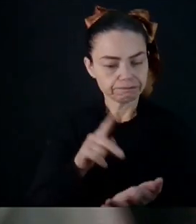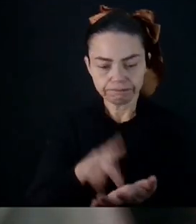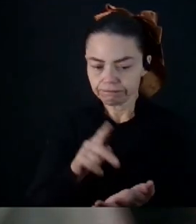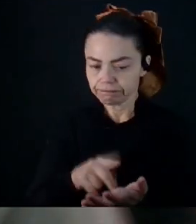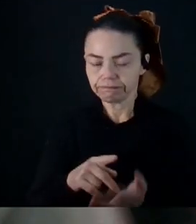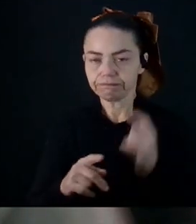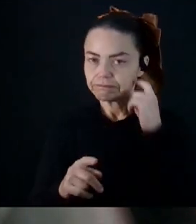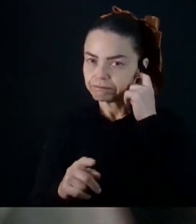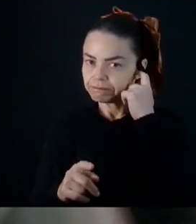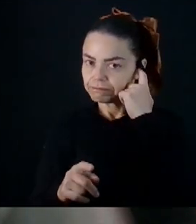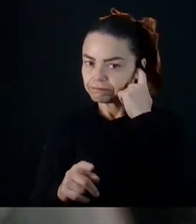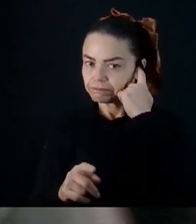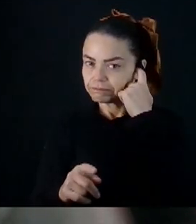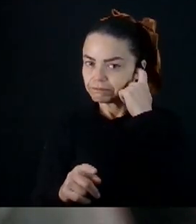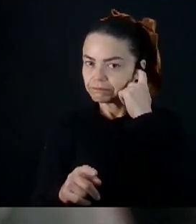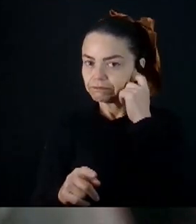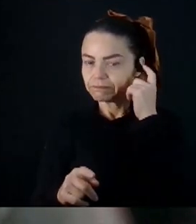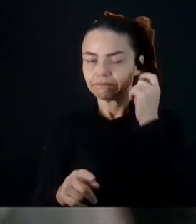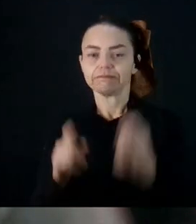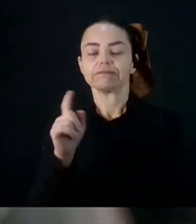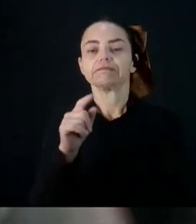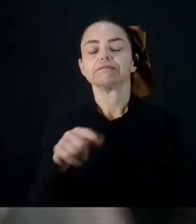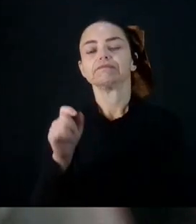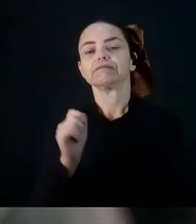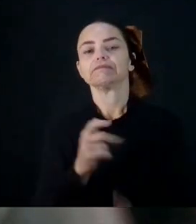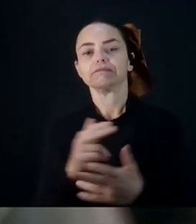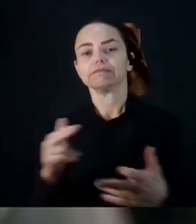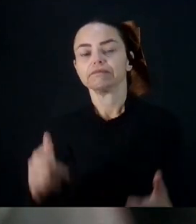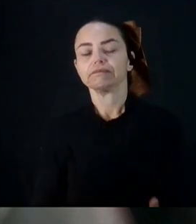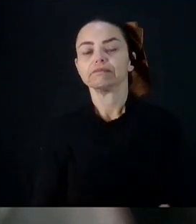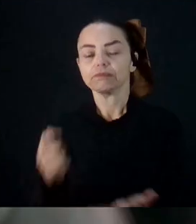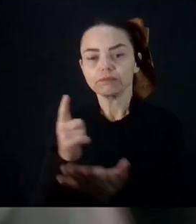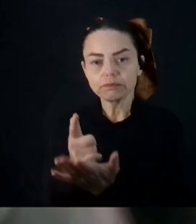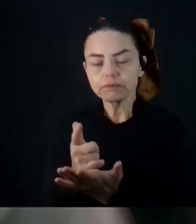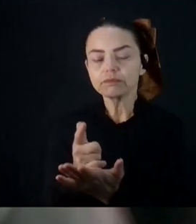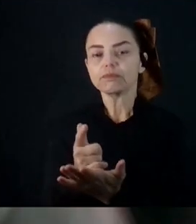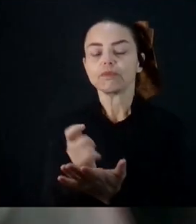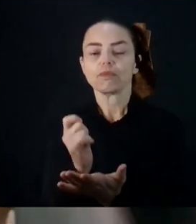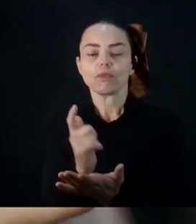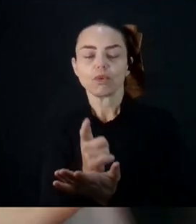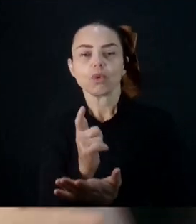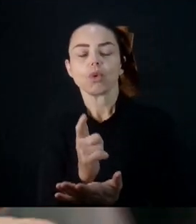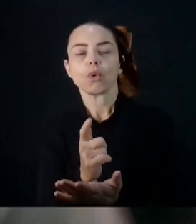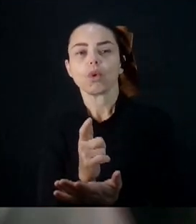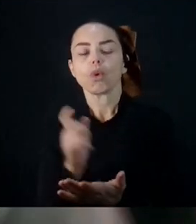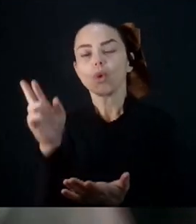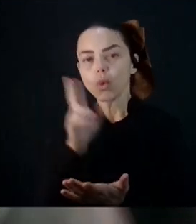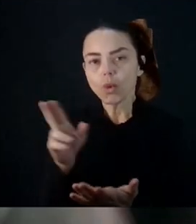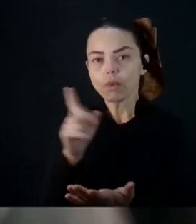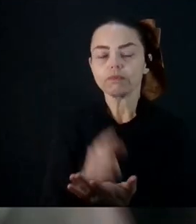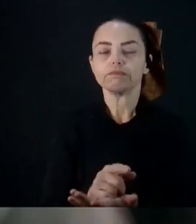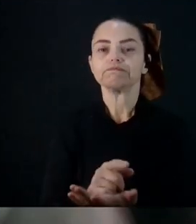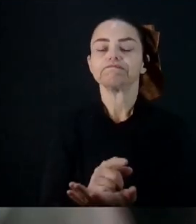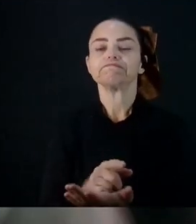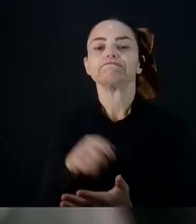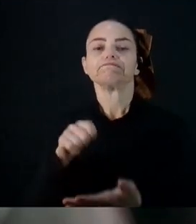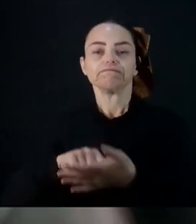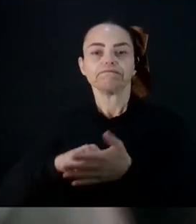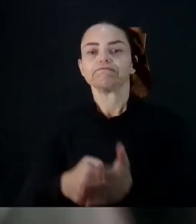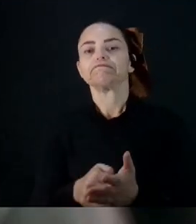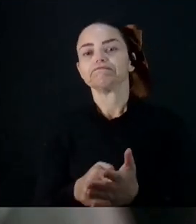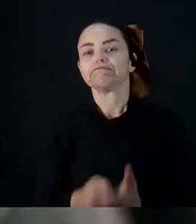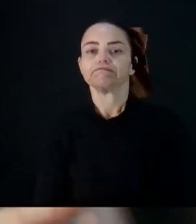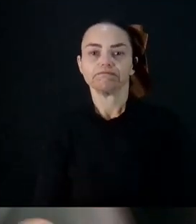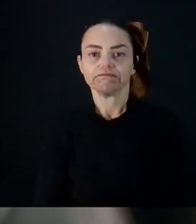também ver os conteúdos que essas crianças estão consumindo e delimitar, assim,